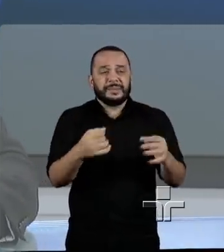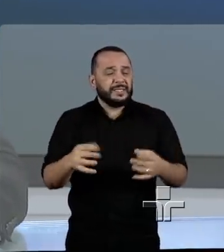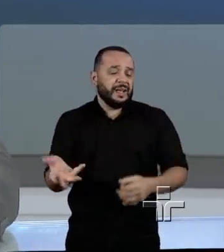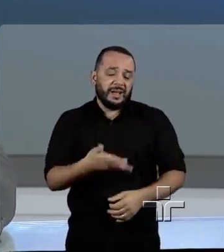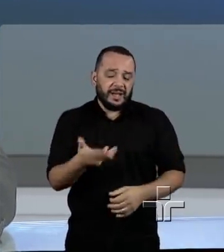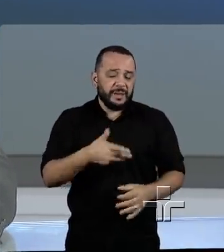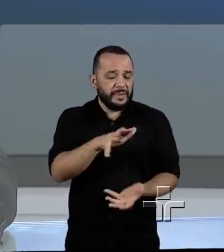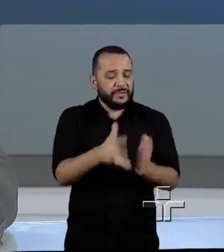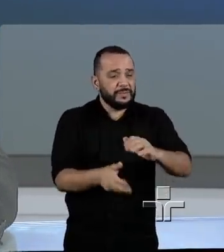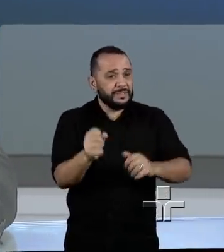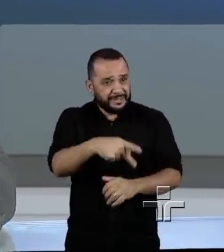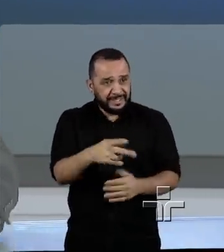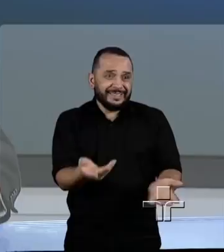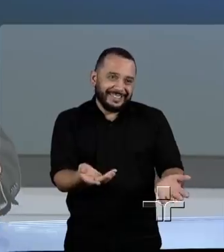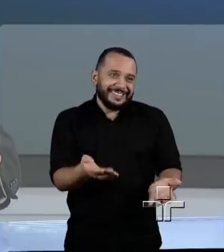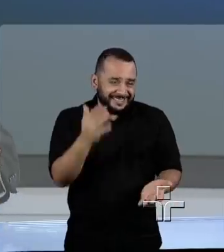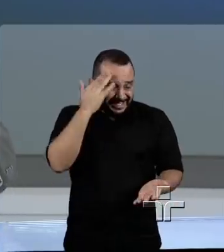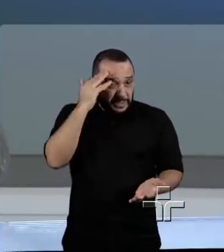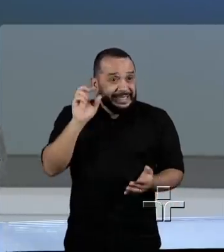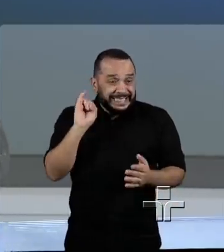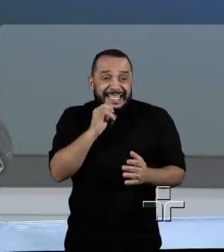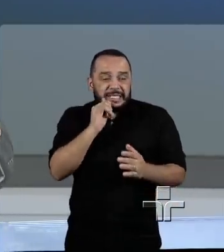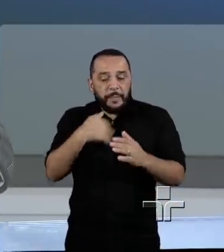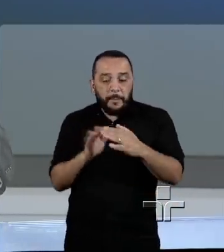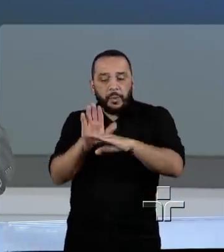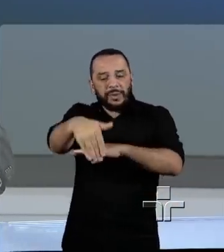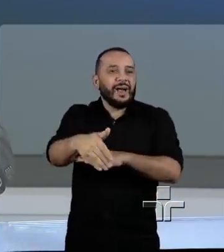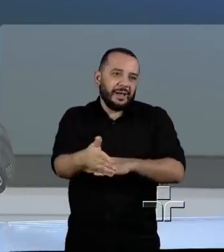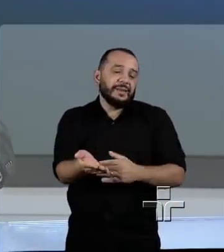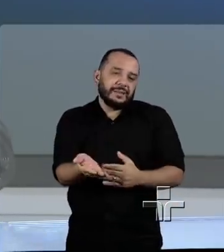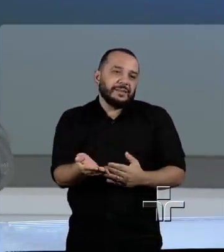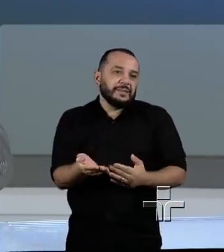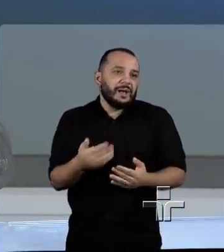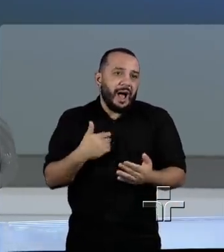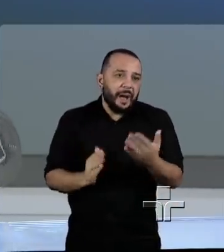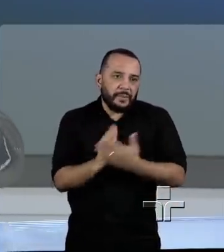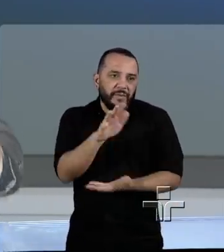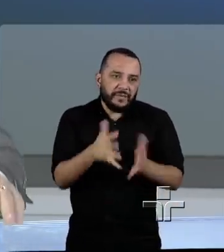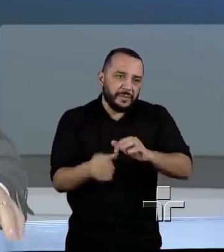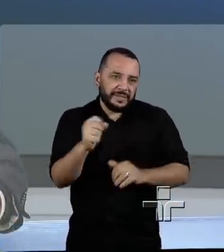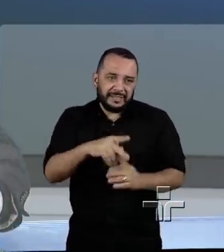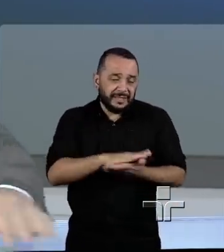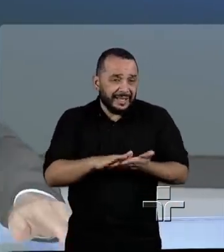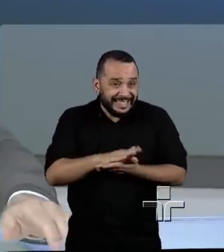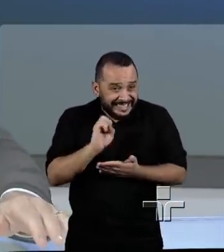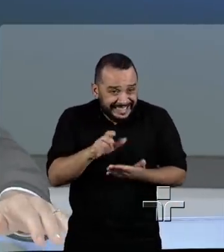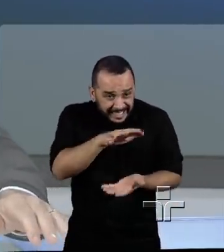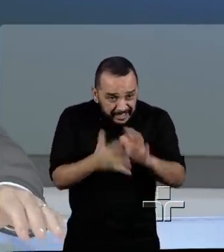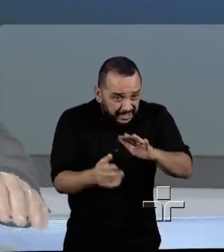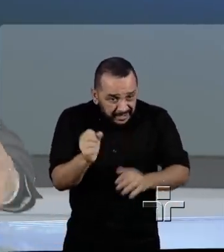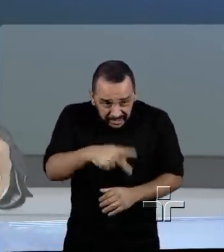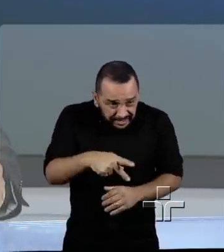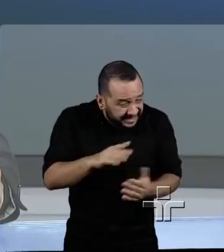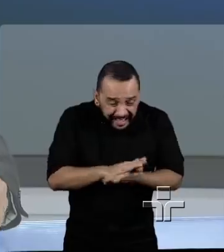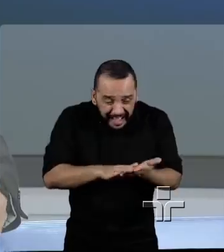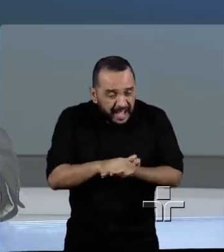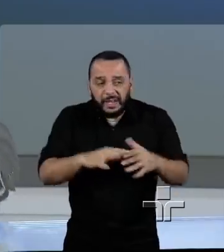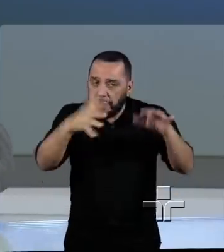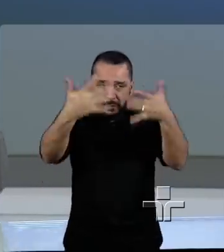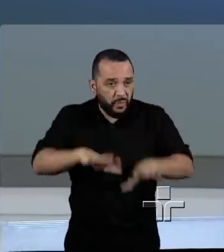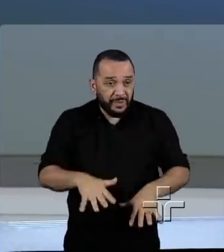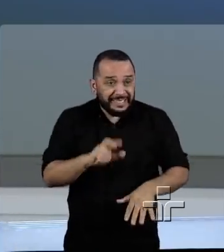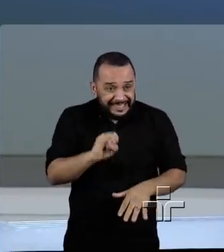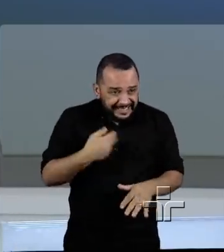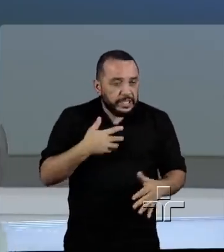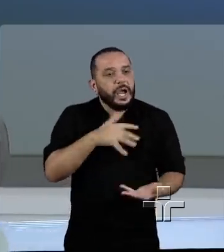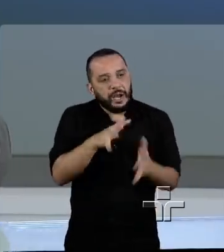agora, não aprova a Previdência. A Previdência, nós estamos na ponta do abismo. Não aprovou, se joga porque morreu. Conseguiu aprovar,